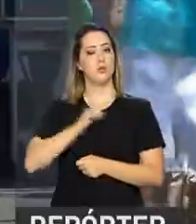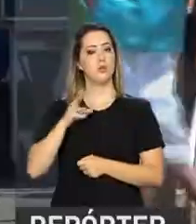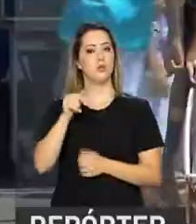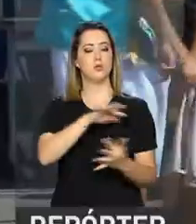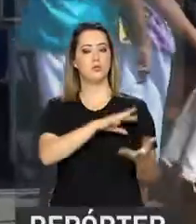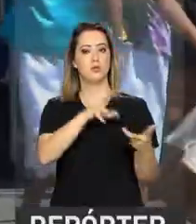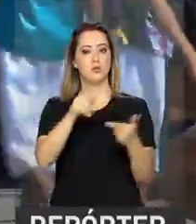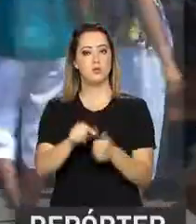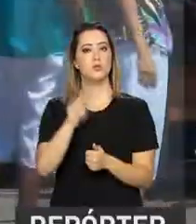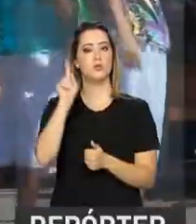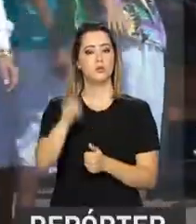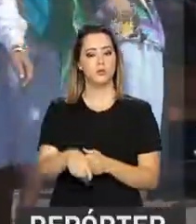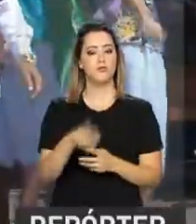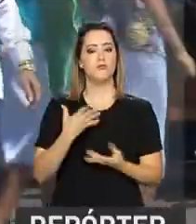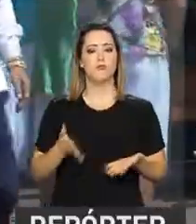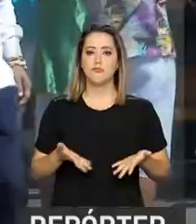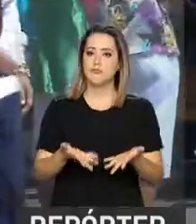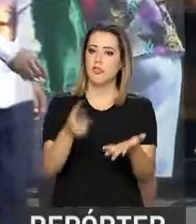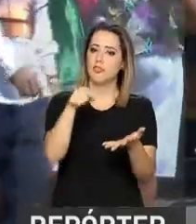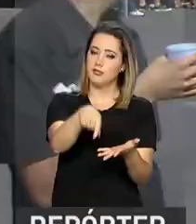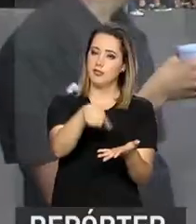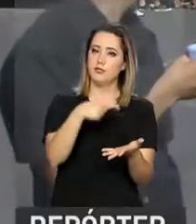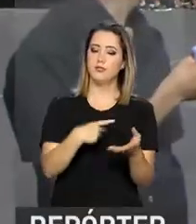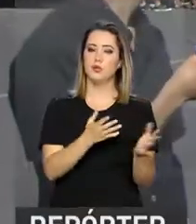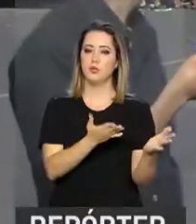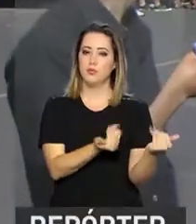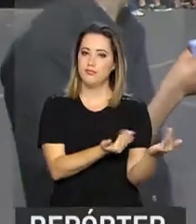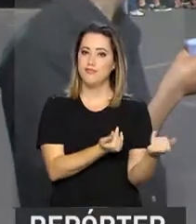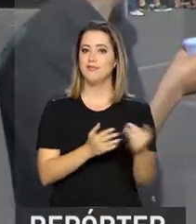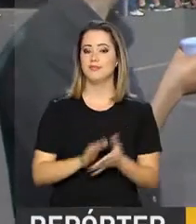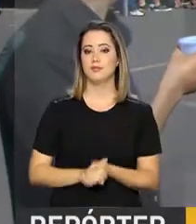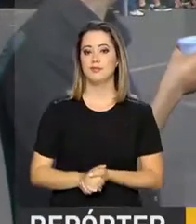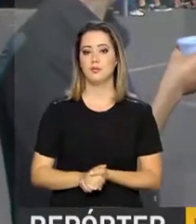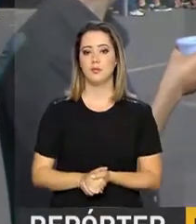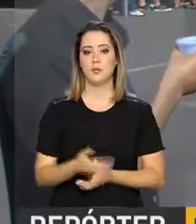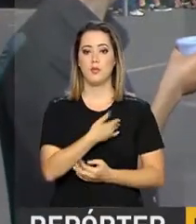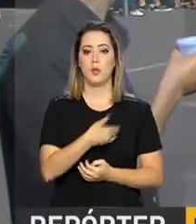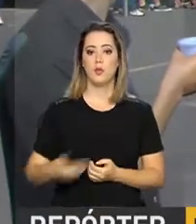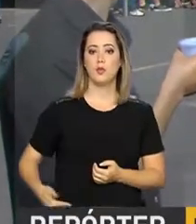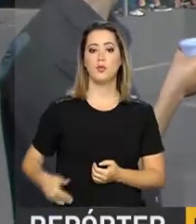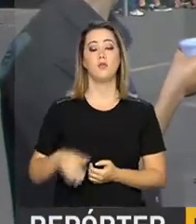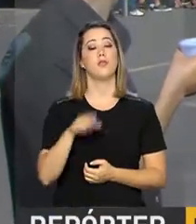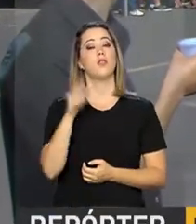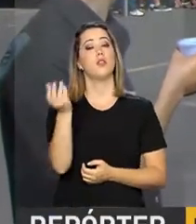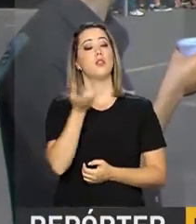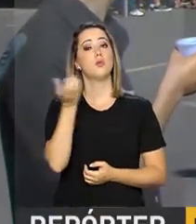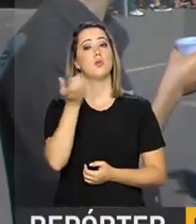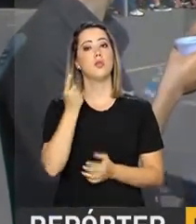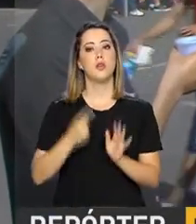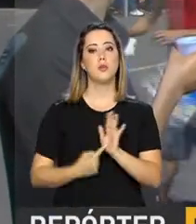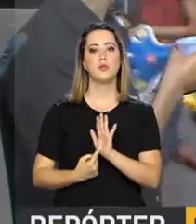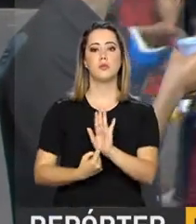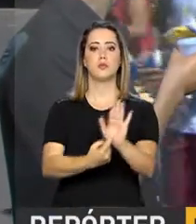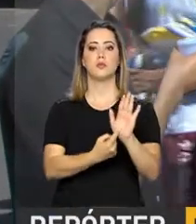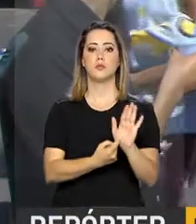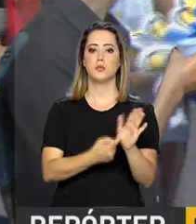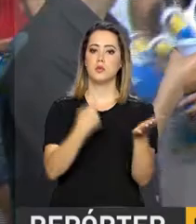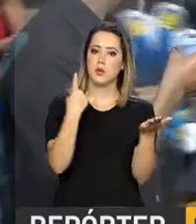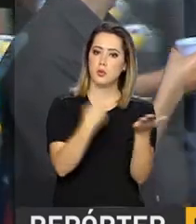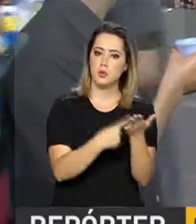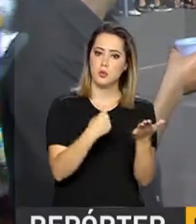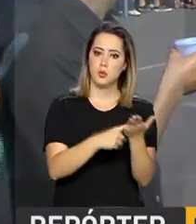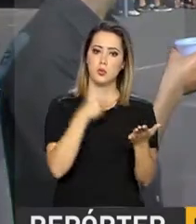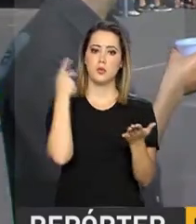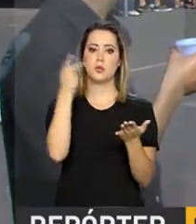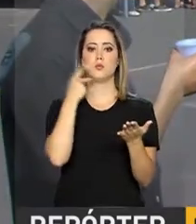mundo e é uma maneira de valorizar esse público. O governo quer fazer uma demonstração de que a agenda pública